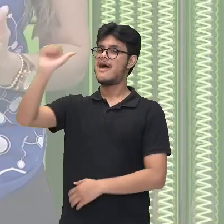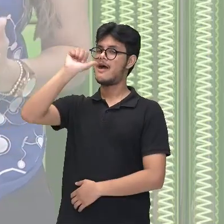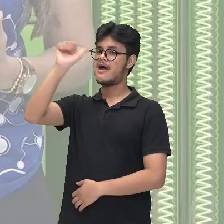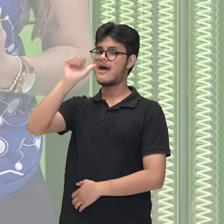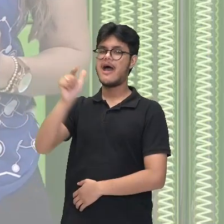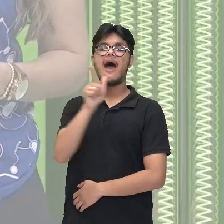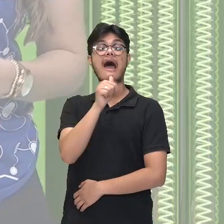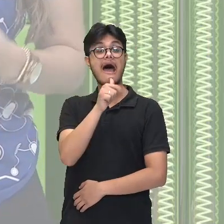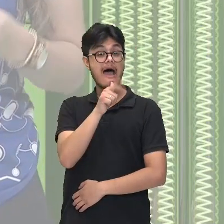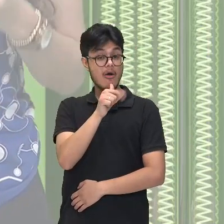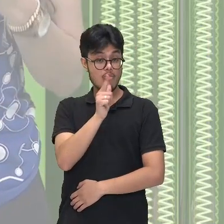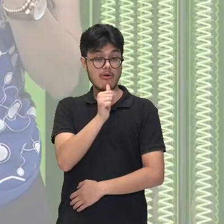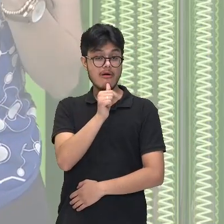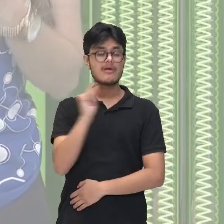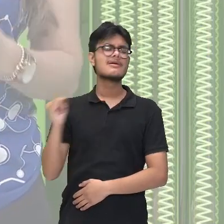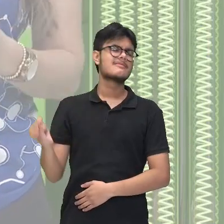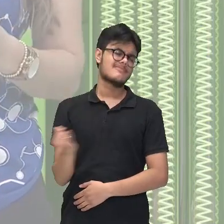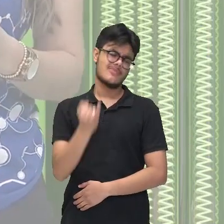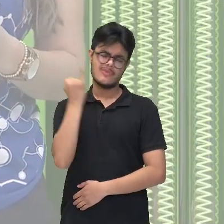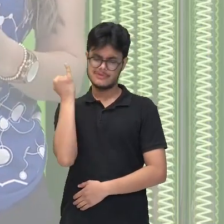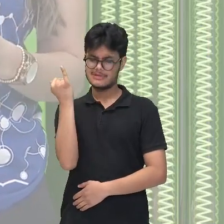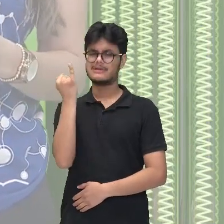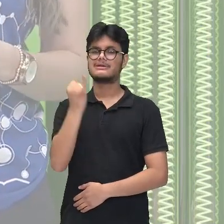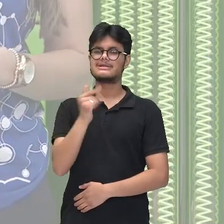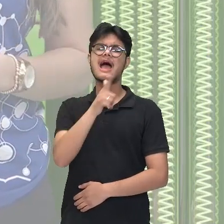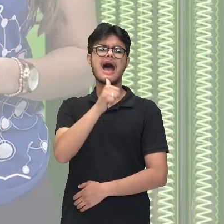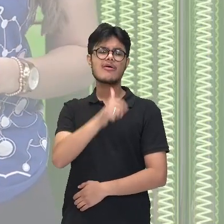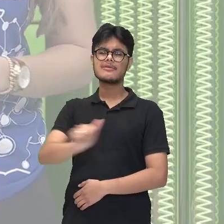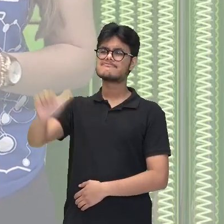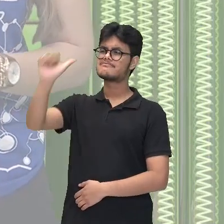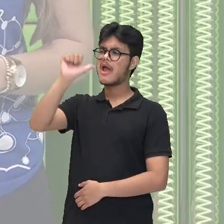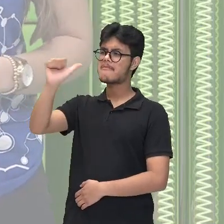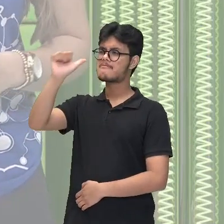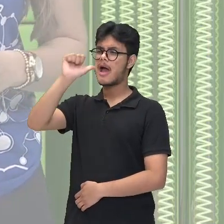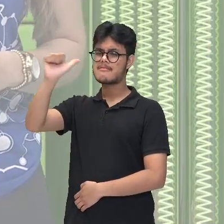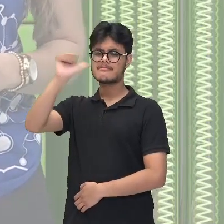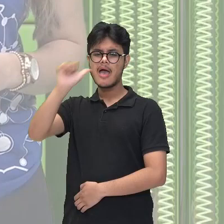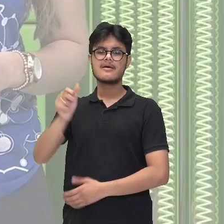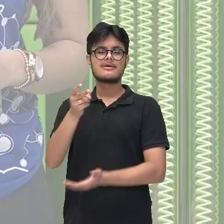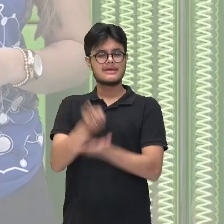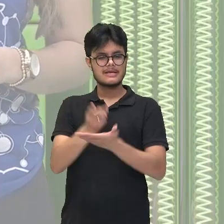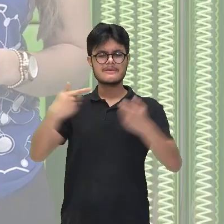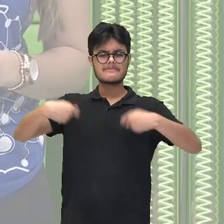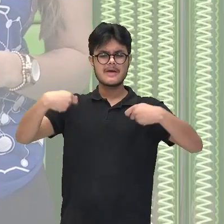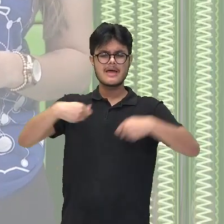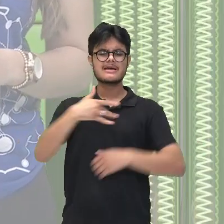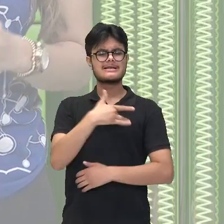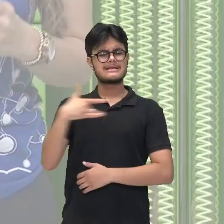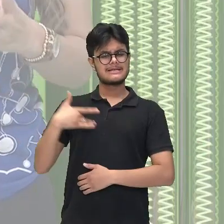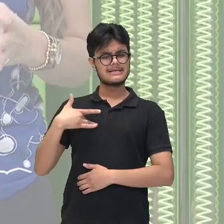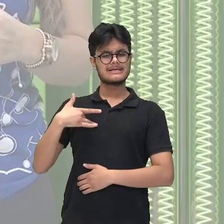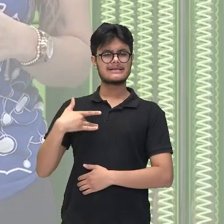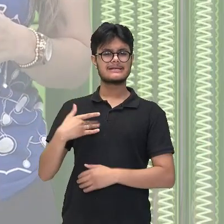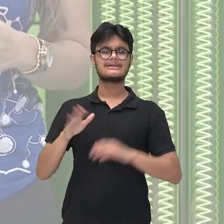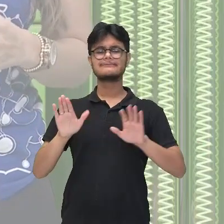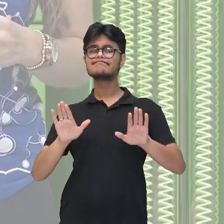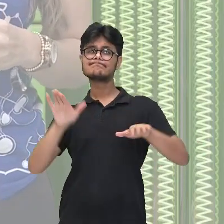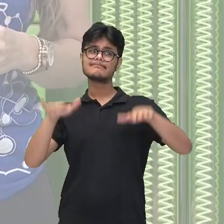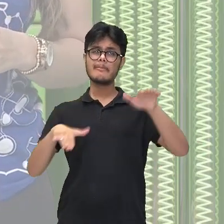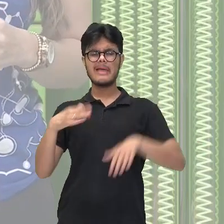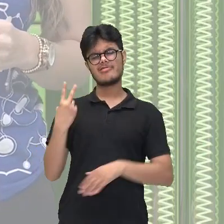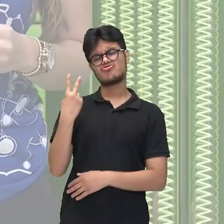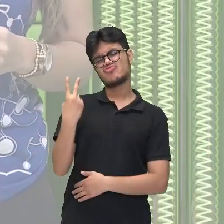água é muito importante, se manter hidratado é muito importante. A questão de 2 litros, isso